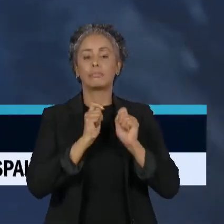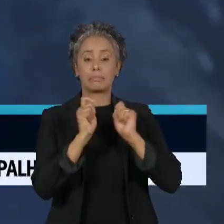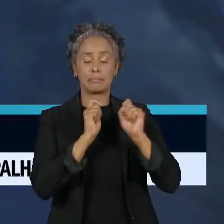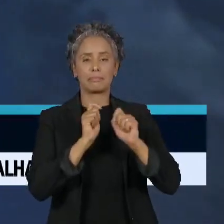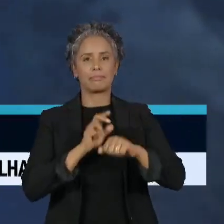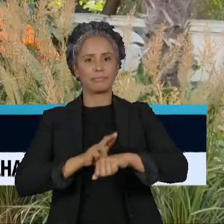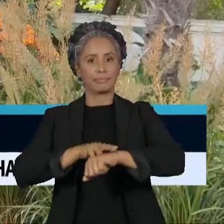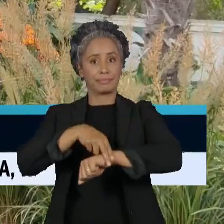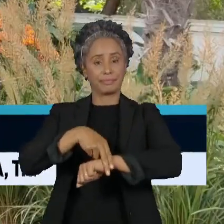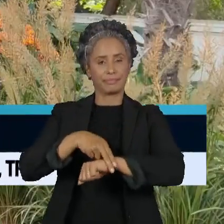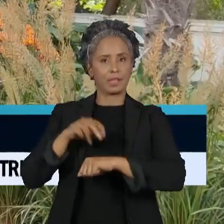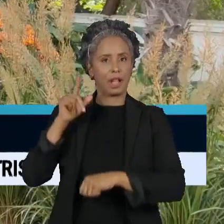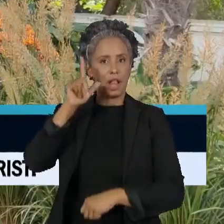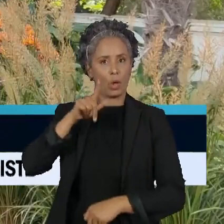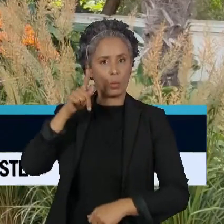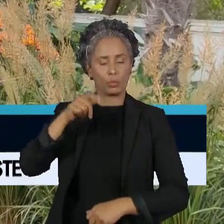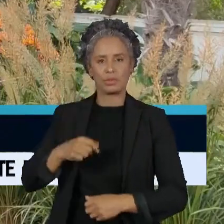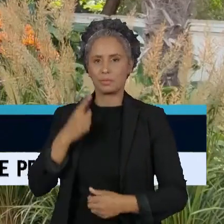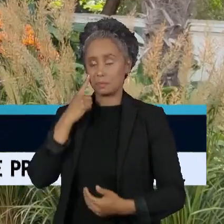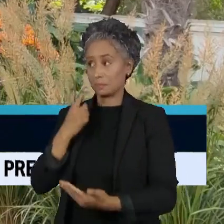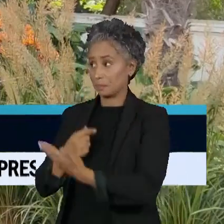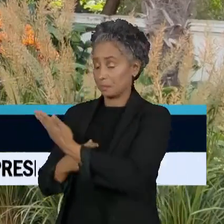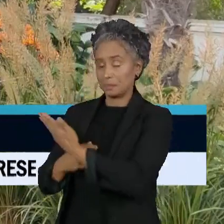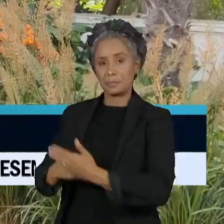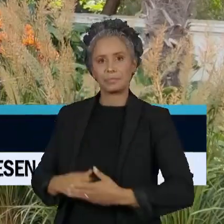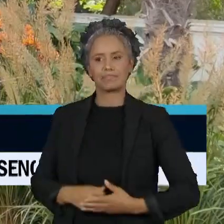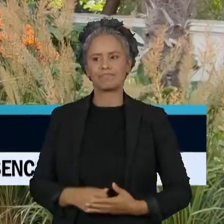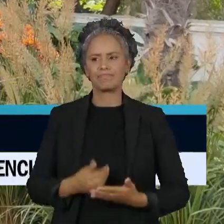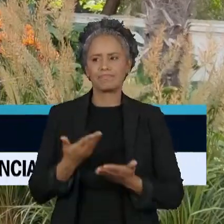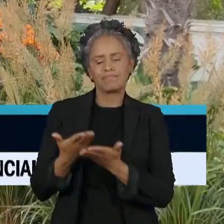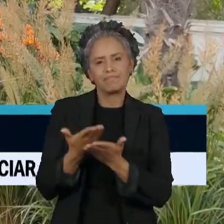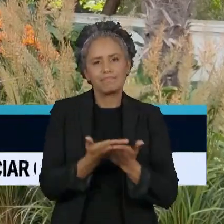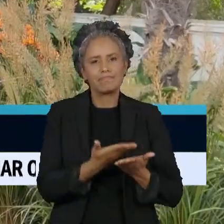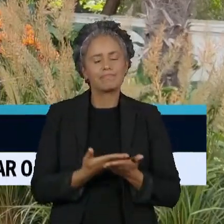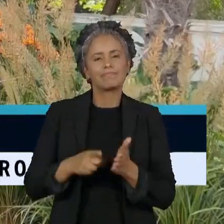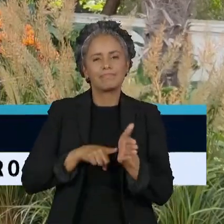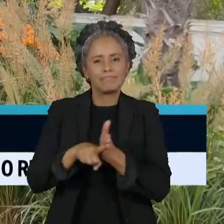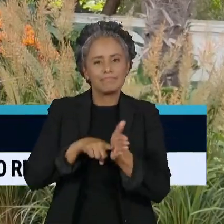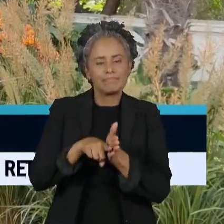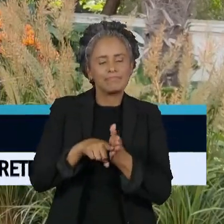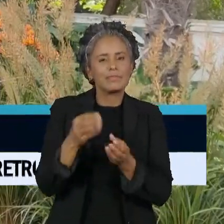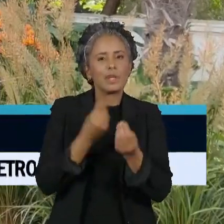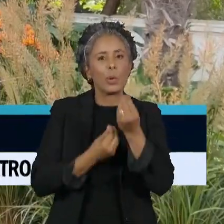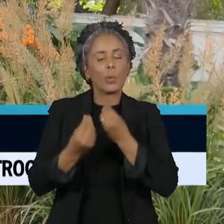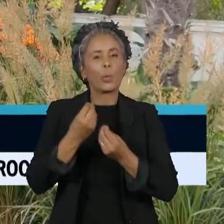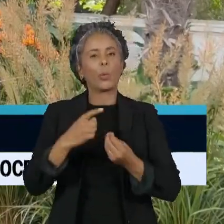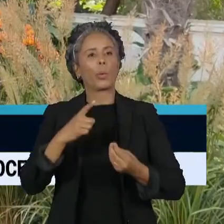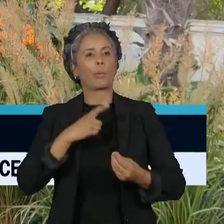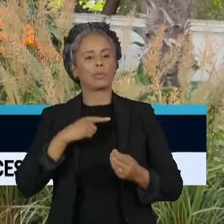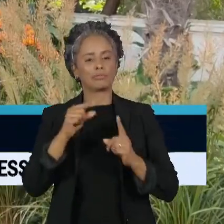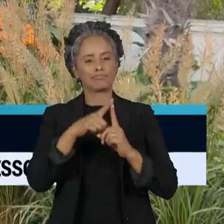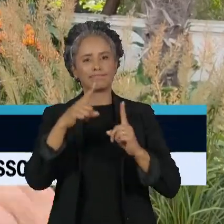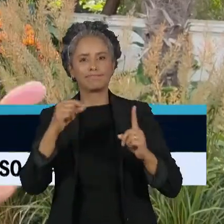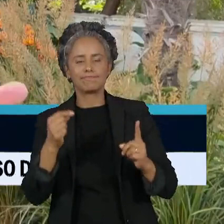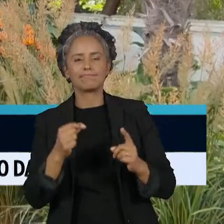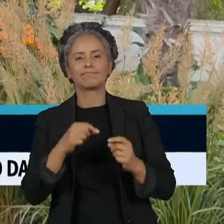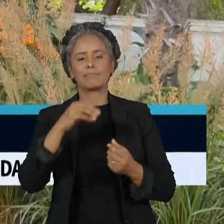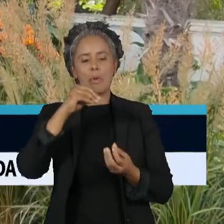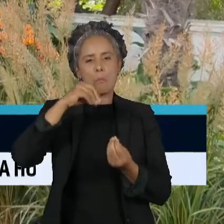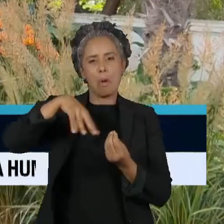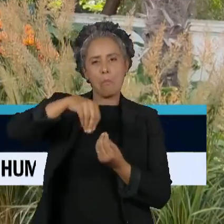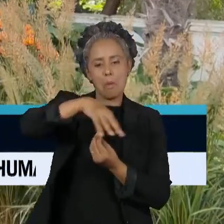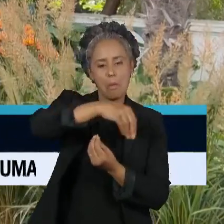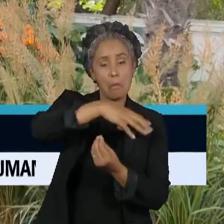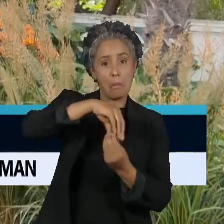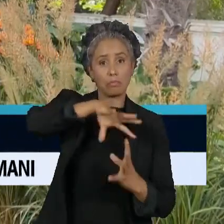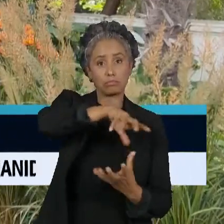Leão Serva. É o que revela o estudo global O Estado das Plantas e Fungos no Planeta, que será apresentado